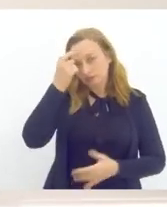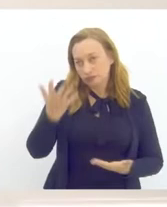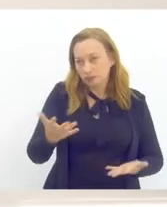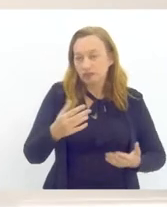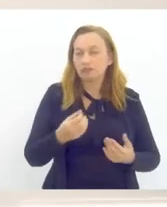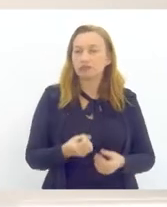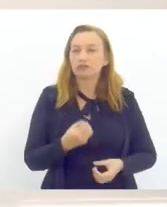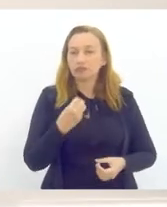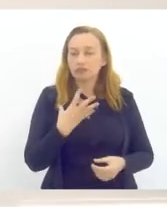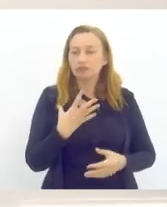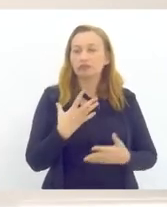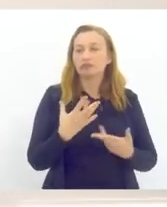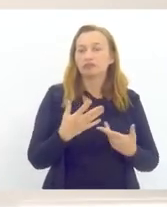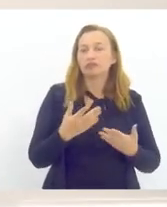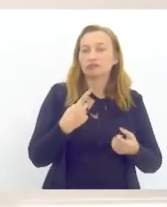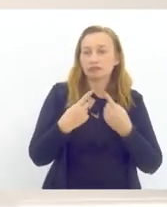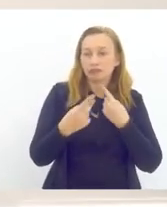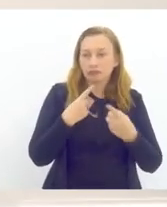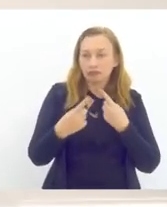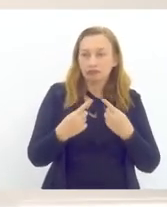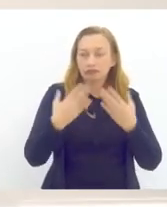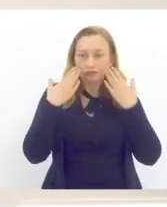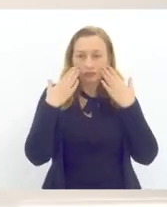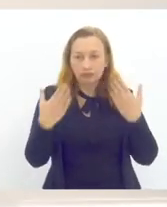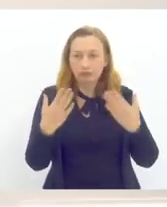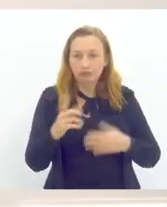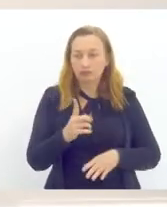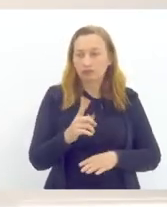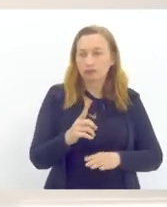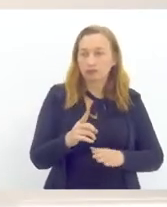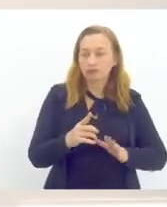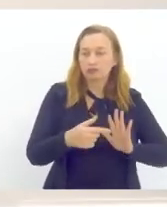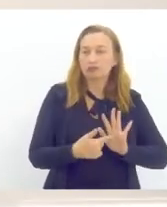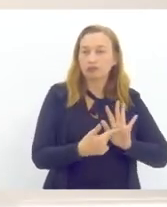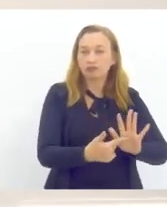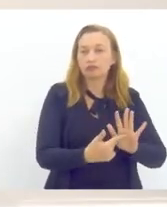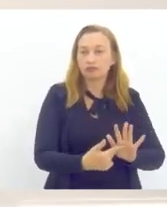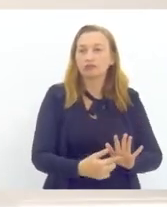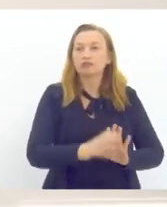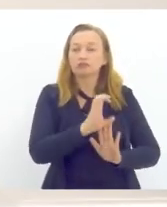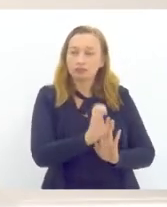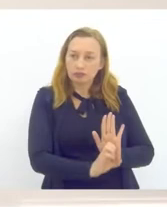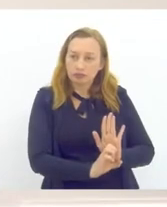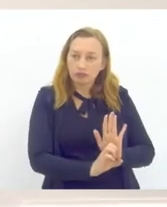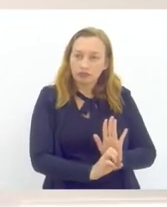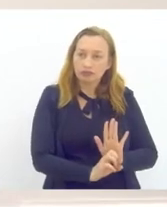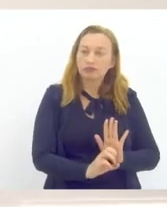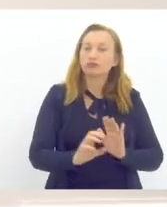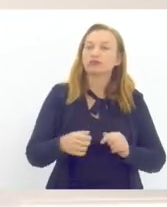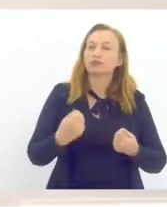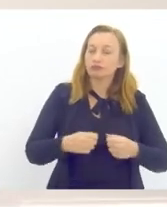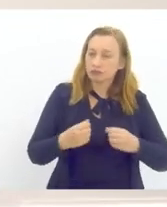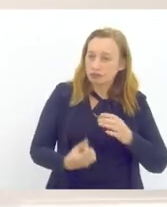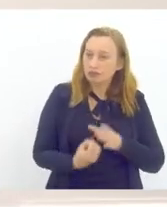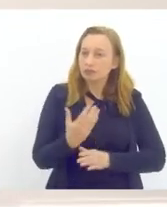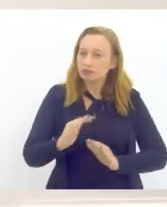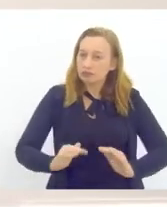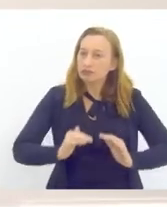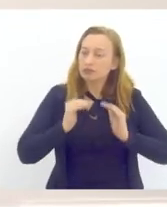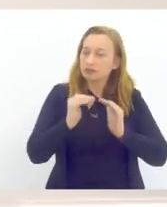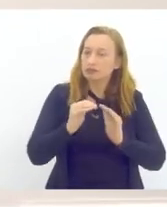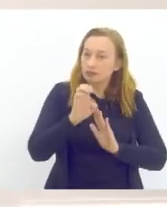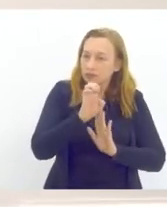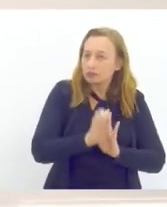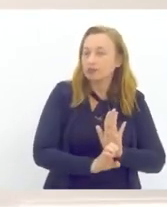boa parte dos debates que estão aqui apresentados não estão representados em emendas. Teriam que ser frutos de subemendas, teriam que ser frutos